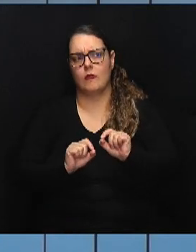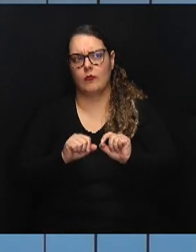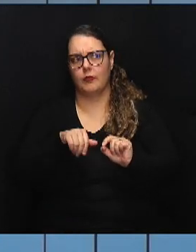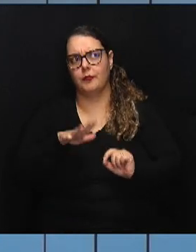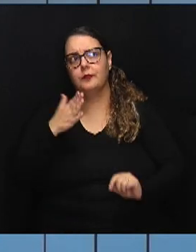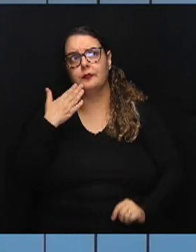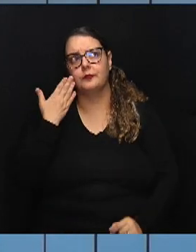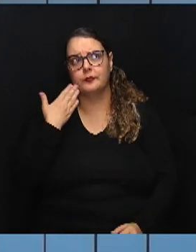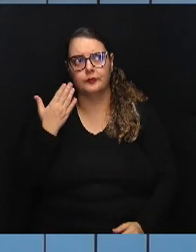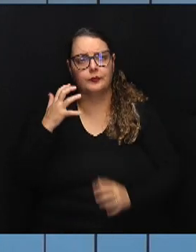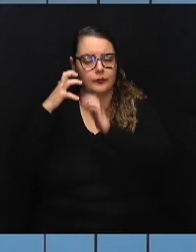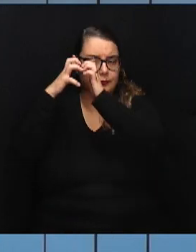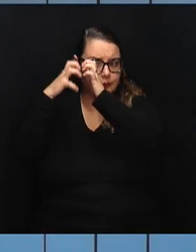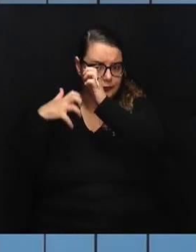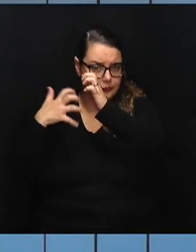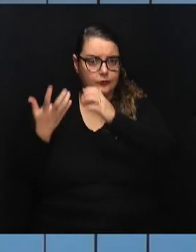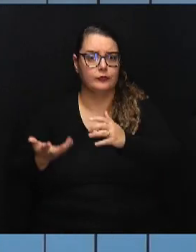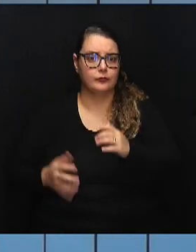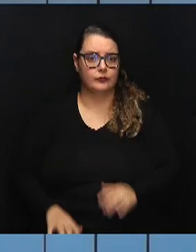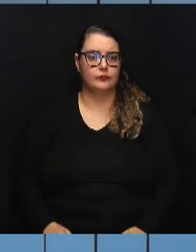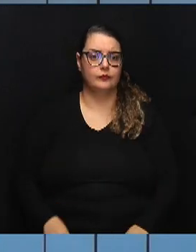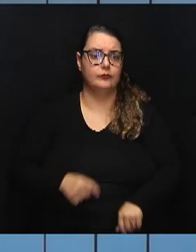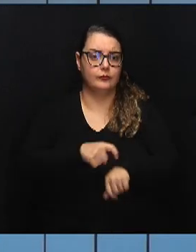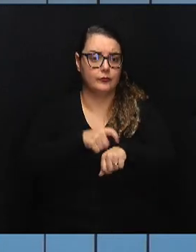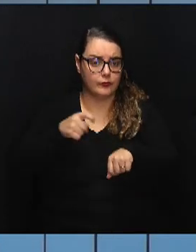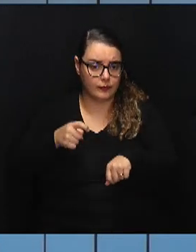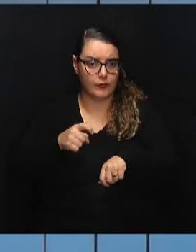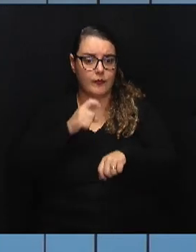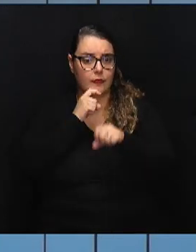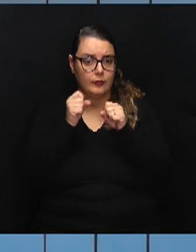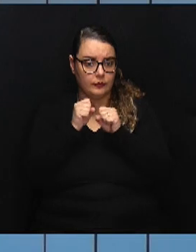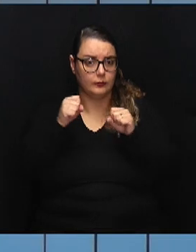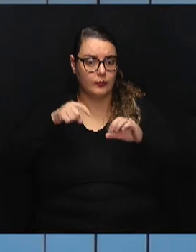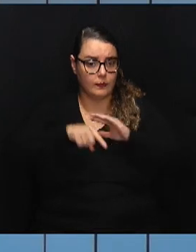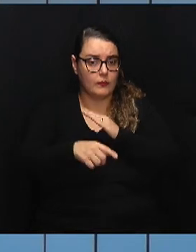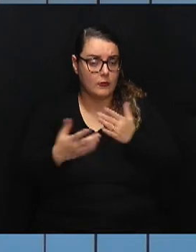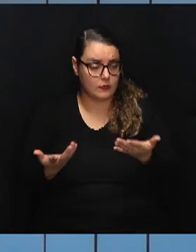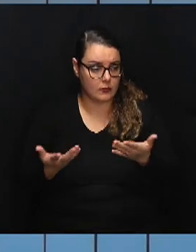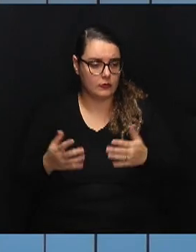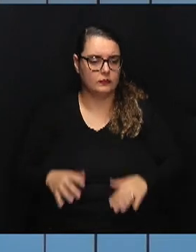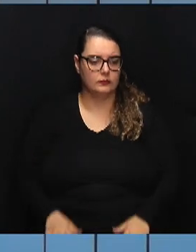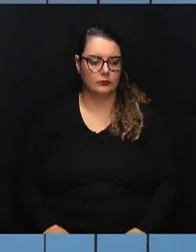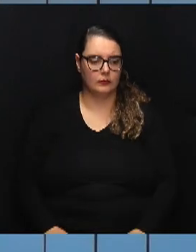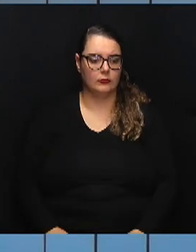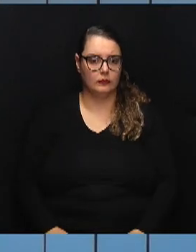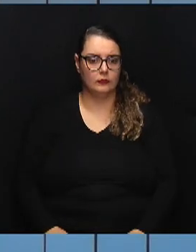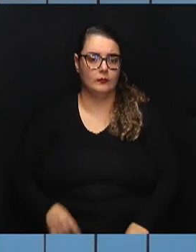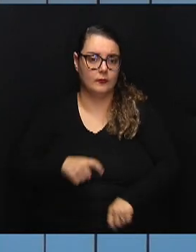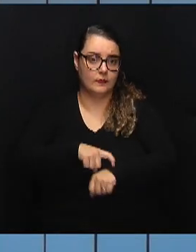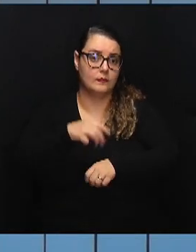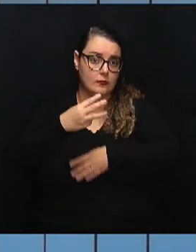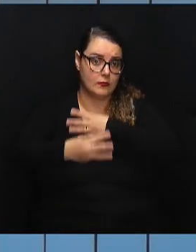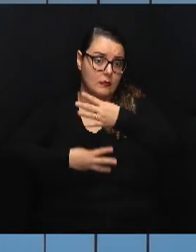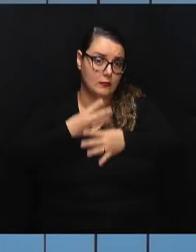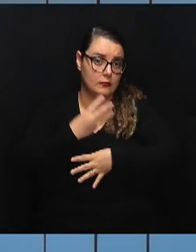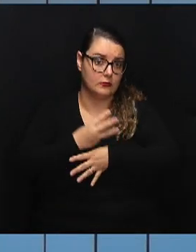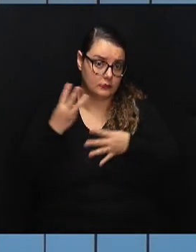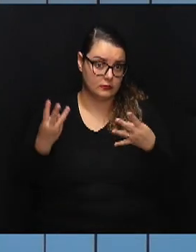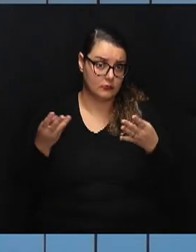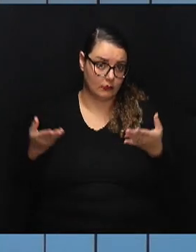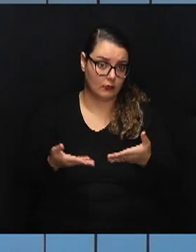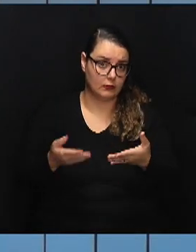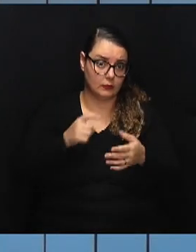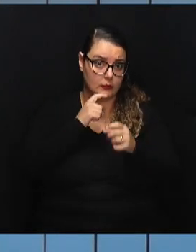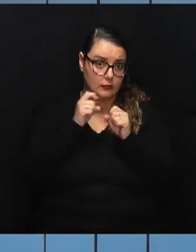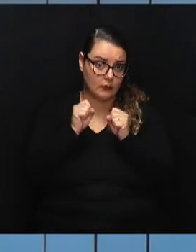ter um AVC nesses períodos de frio intenso, né? Nessa estação aqui que a gente está atualmente, né?